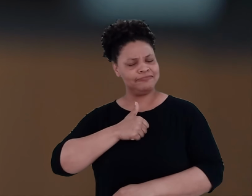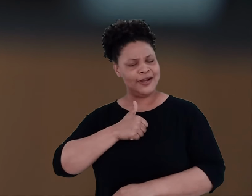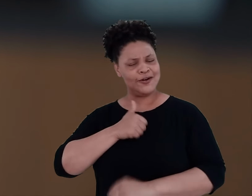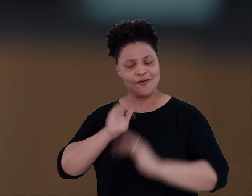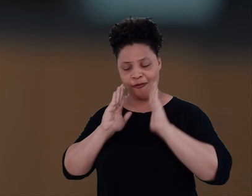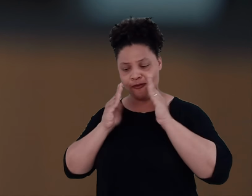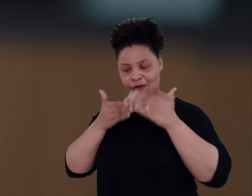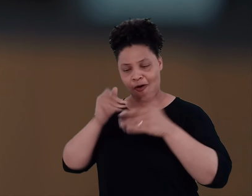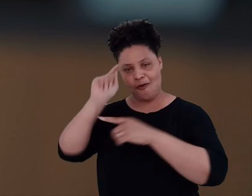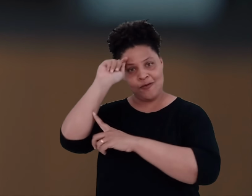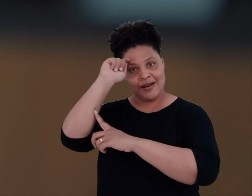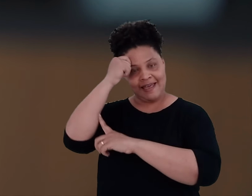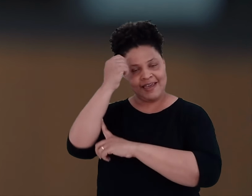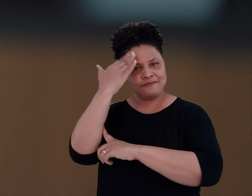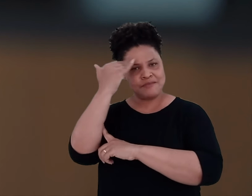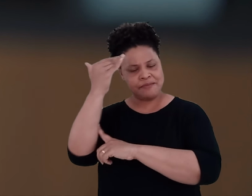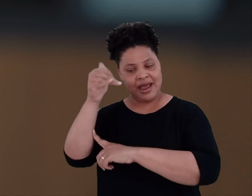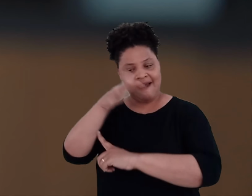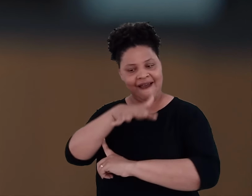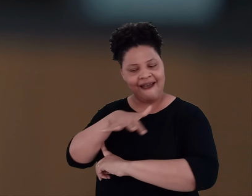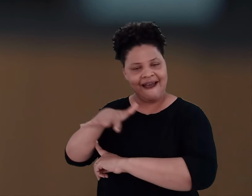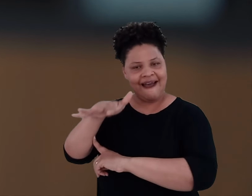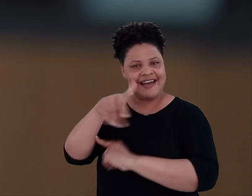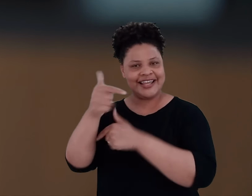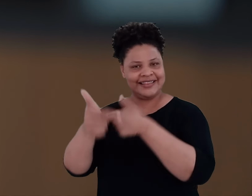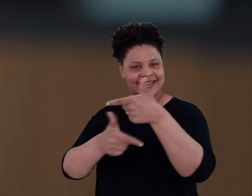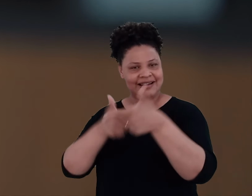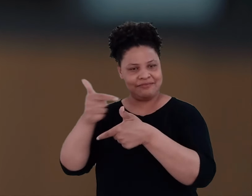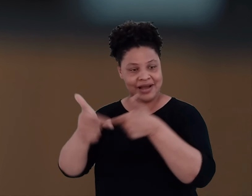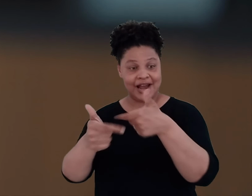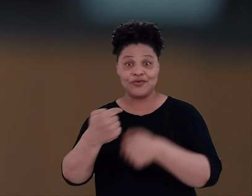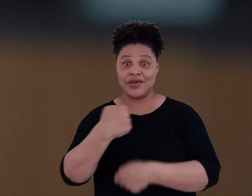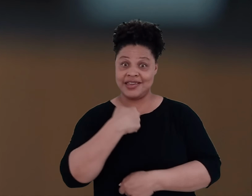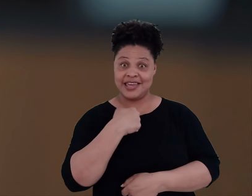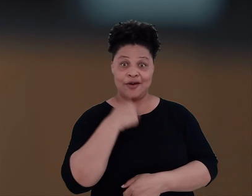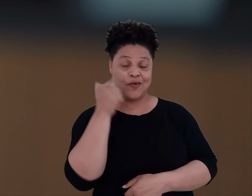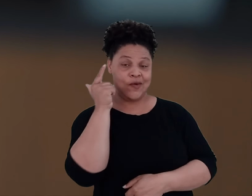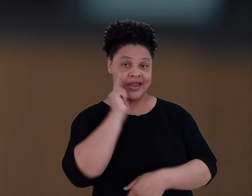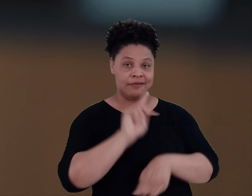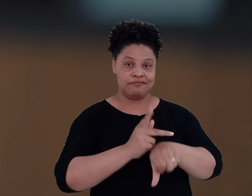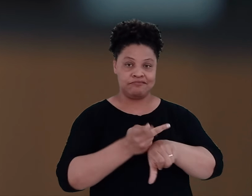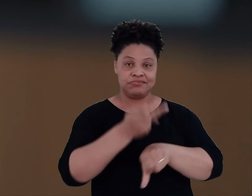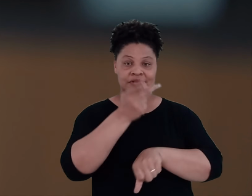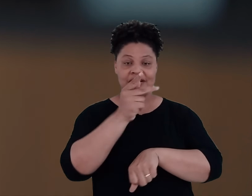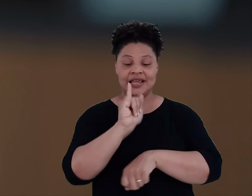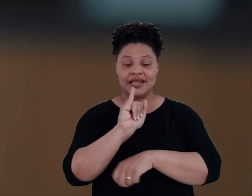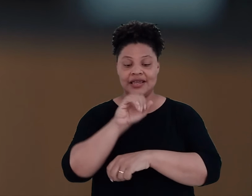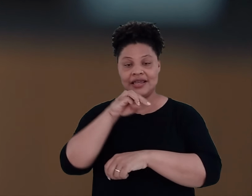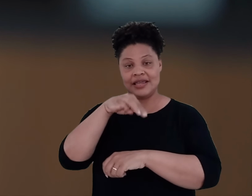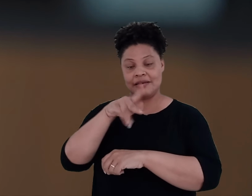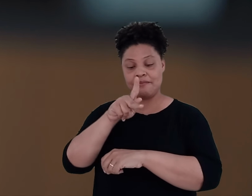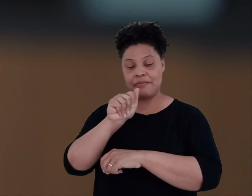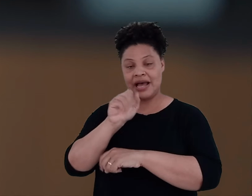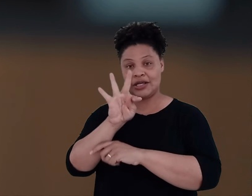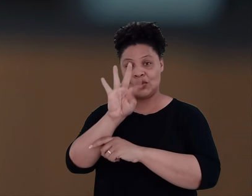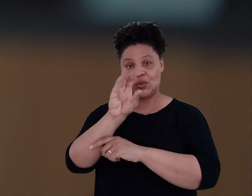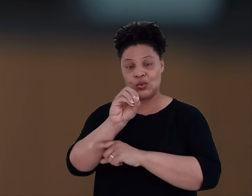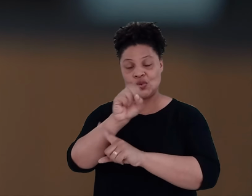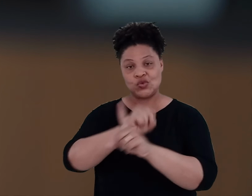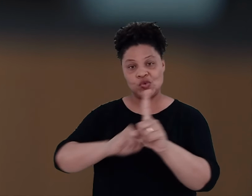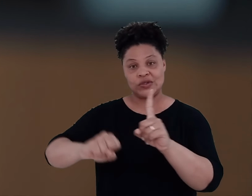que se destacam ou destacaram em suas áreas de atuação, e eu fui contemplada na categoria Impacto Social em 2021. Além de